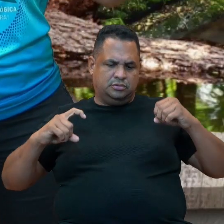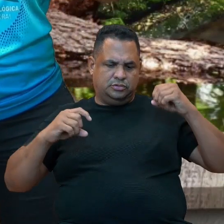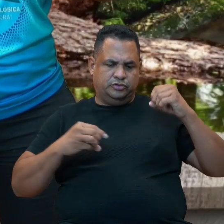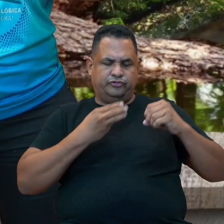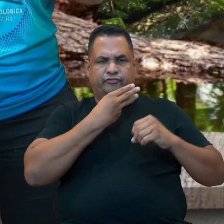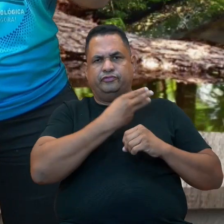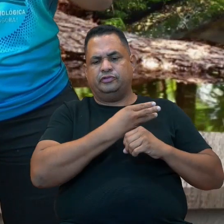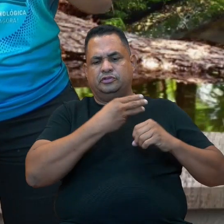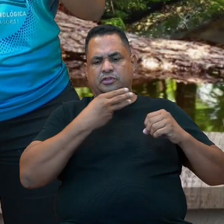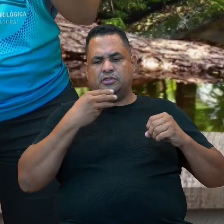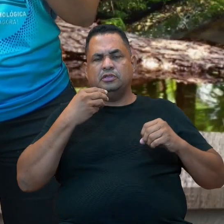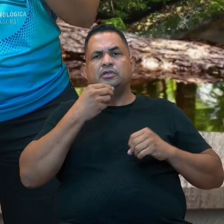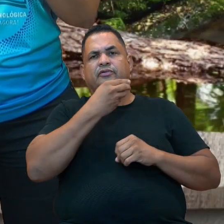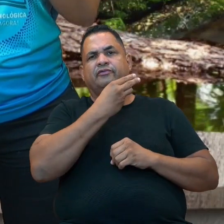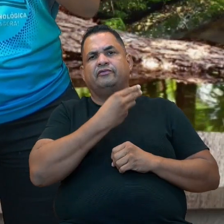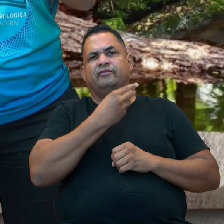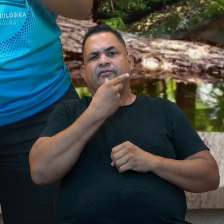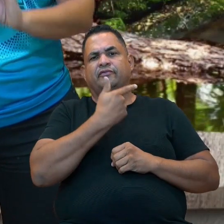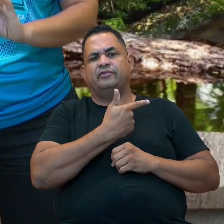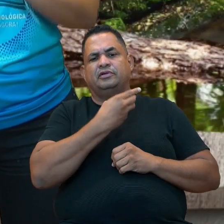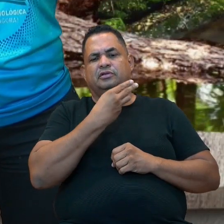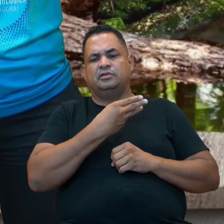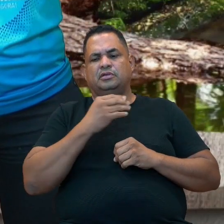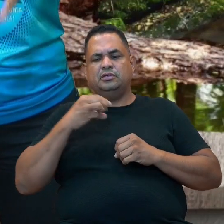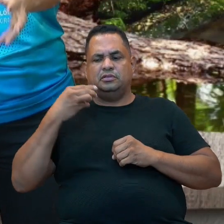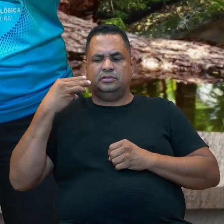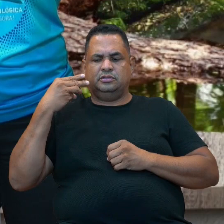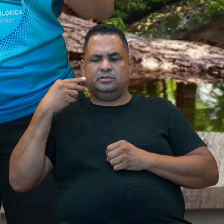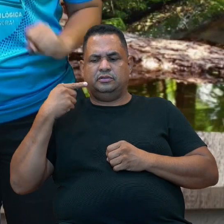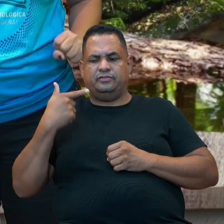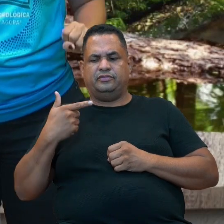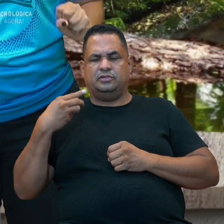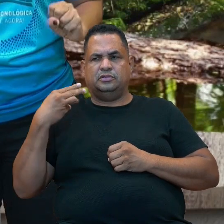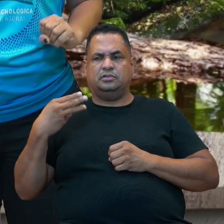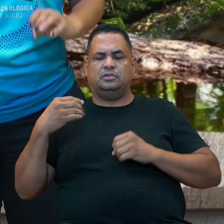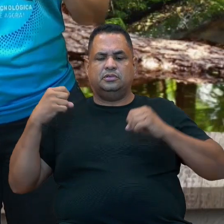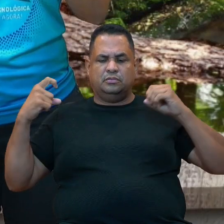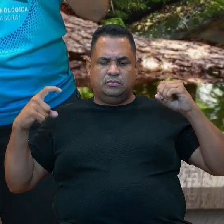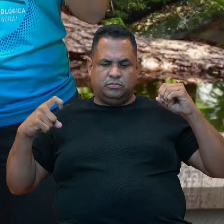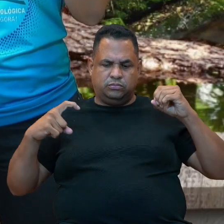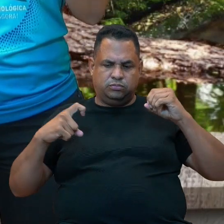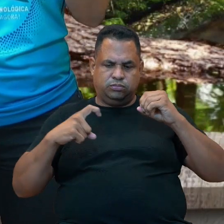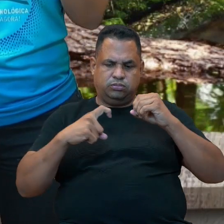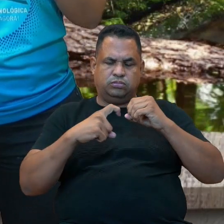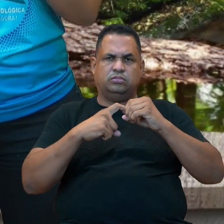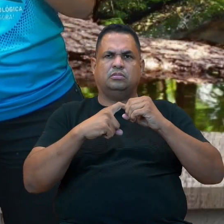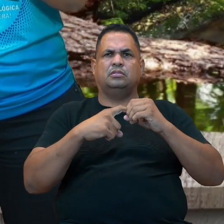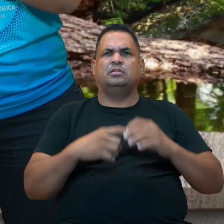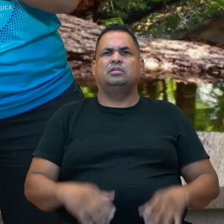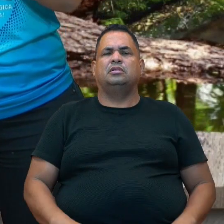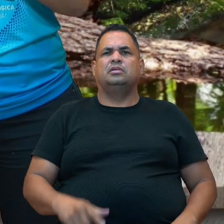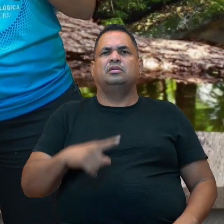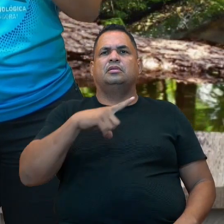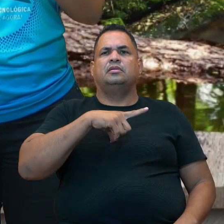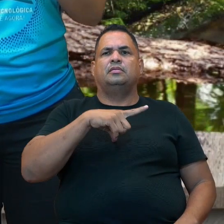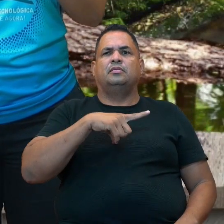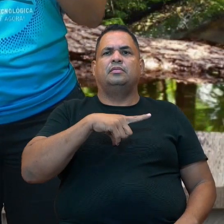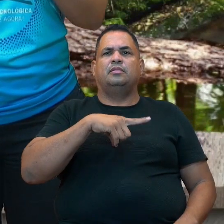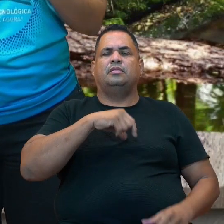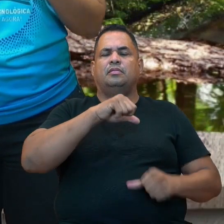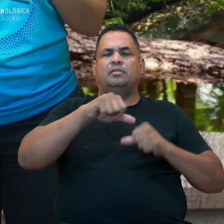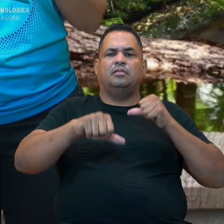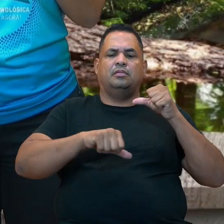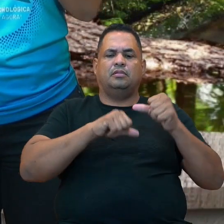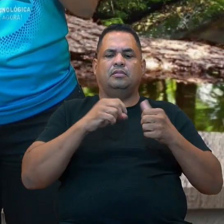ovócito, fecunda, uniu tudo, 46 de novo, um novo indivíduo. E aí, então, a gente tem essas mutações que